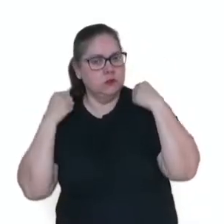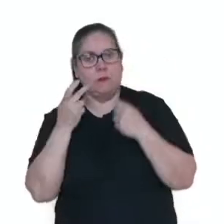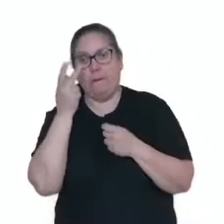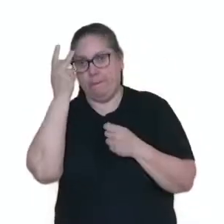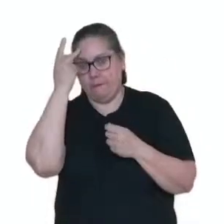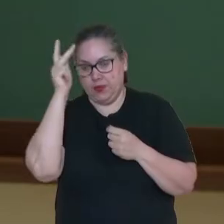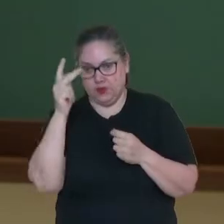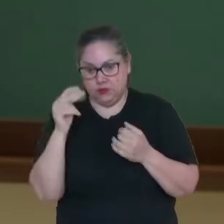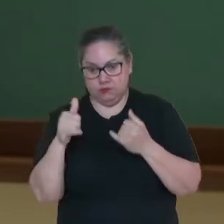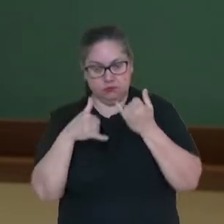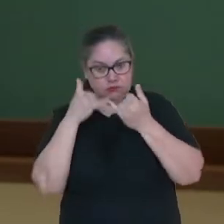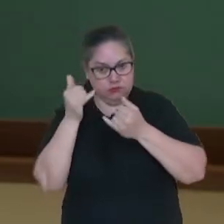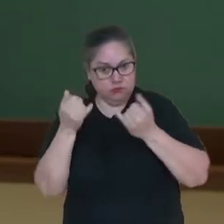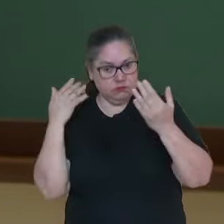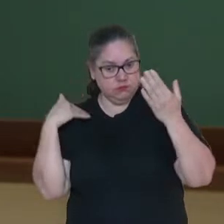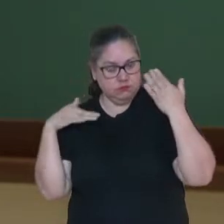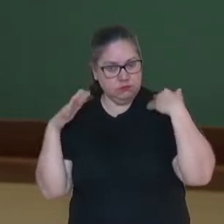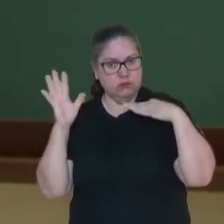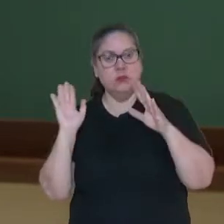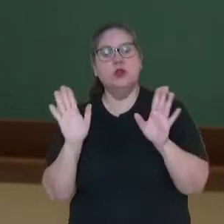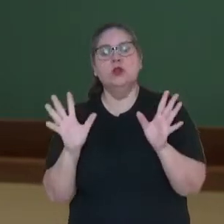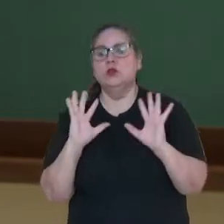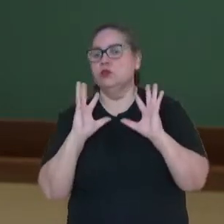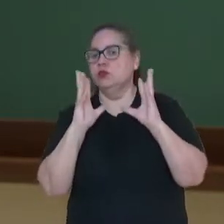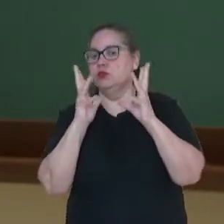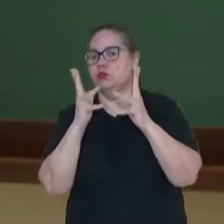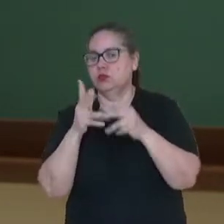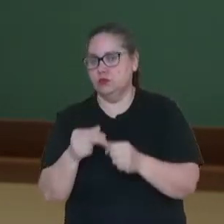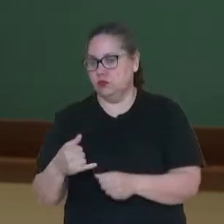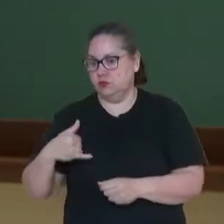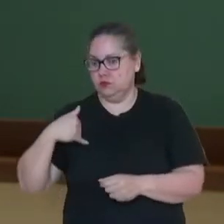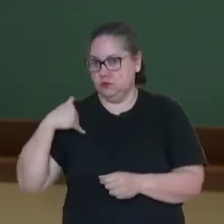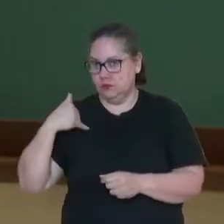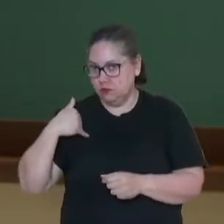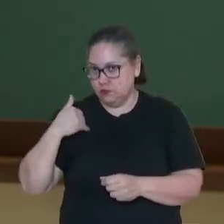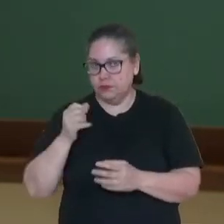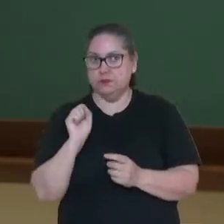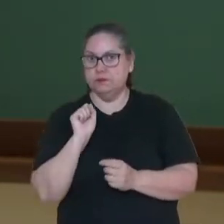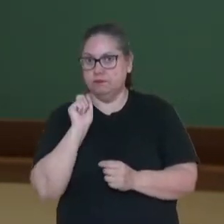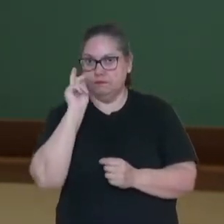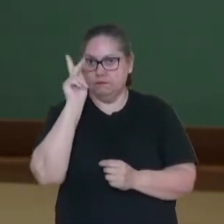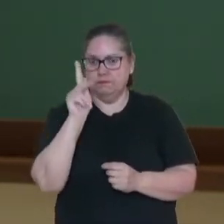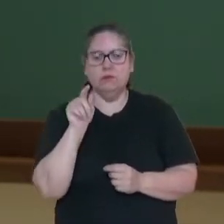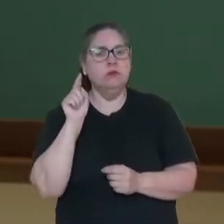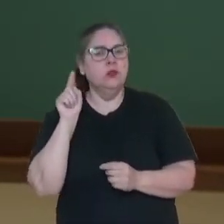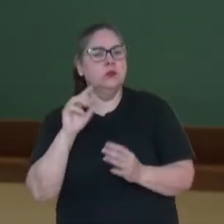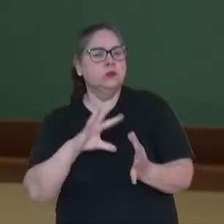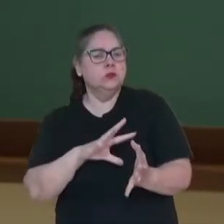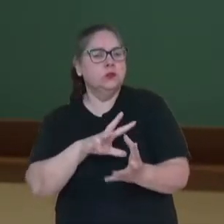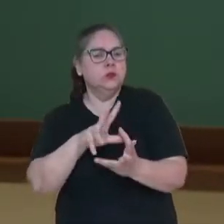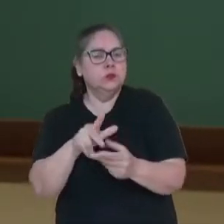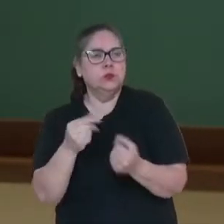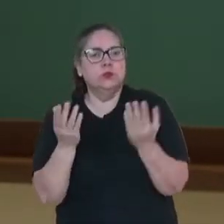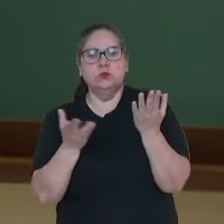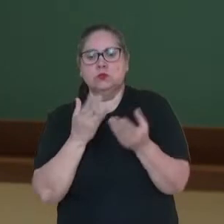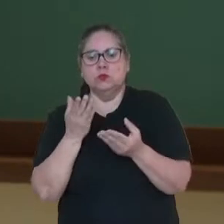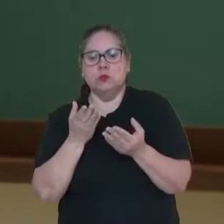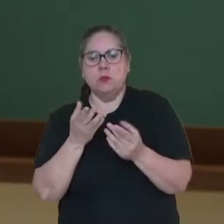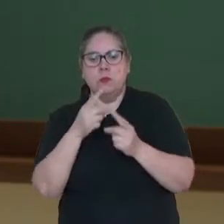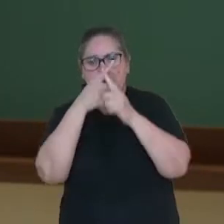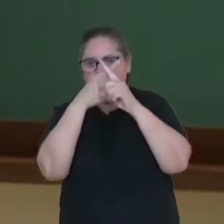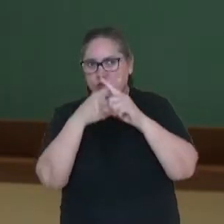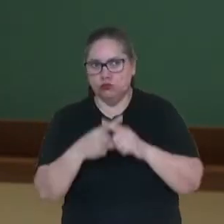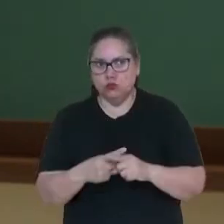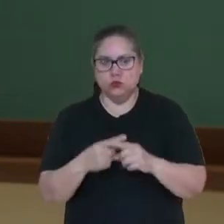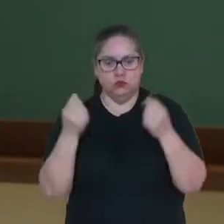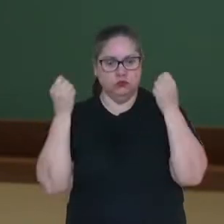para o lazer e para todas as idades, tá? Ela engloba modalidades competitivas,